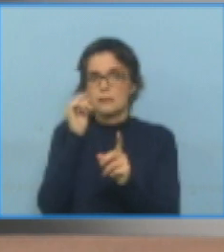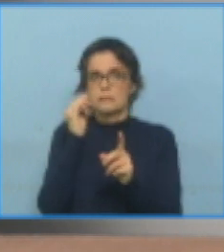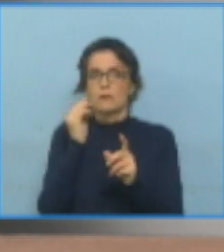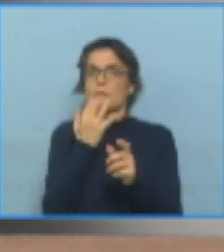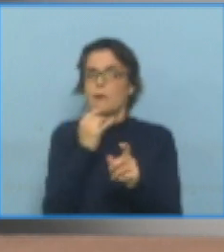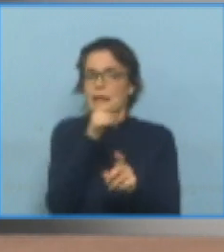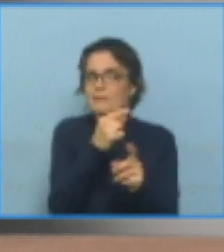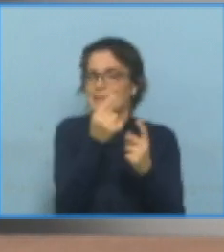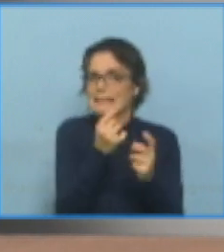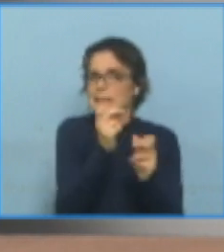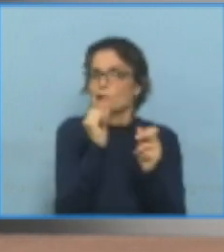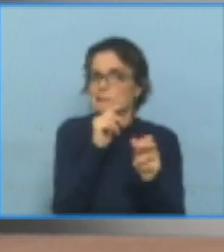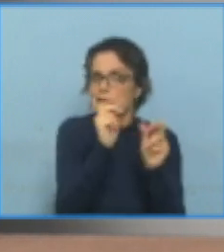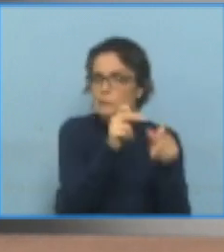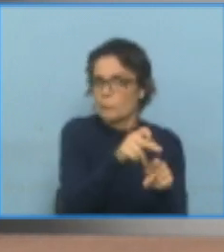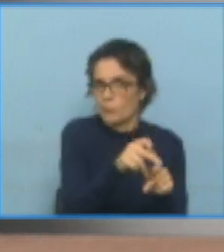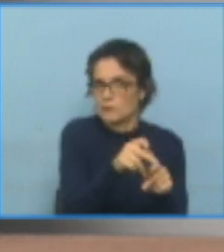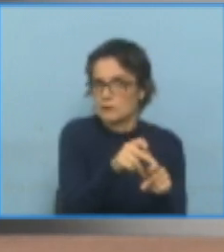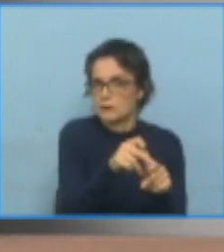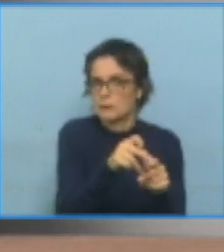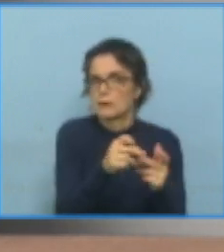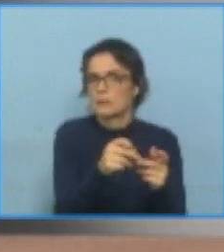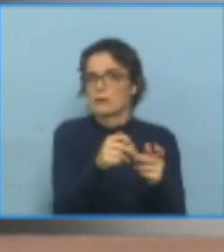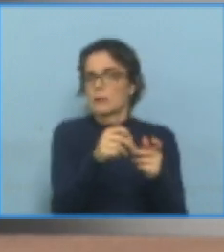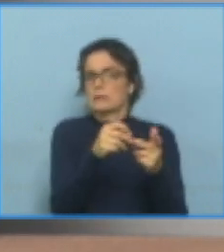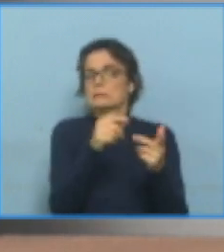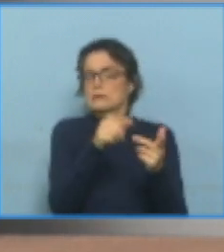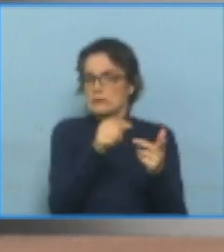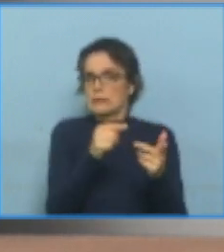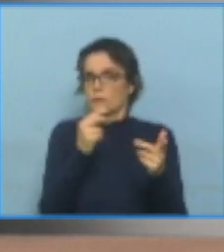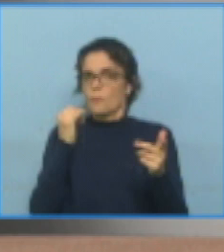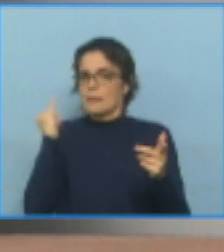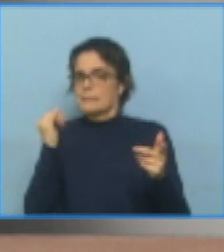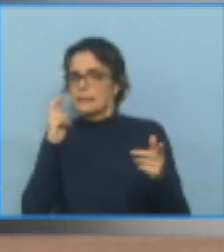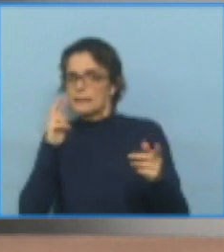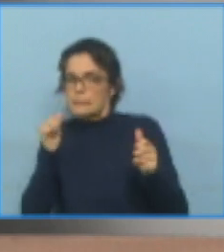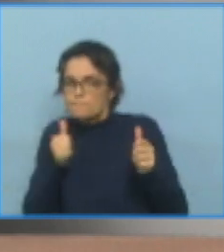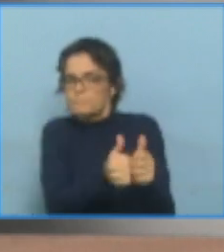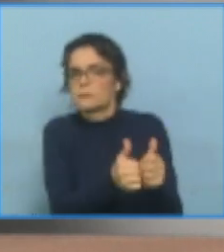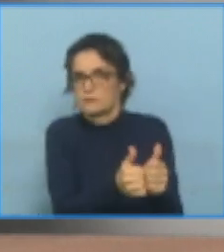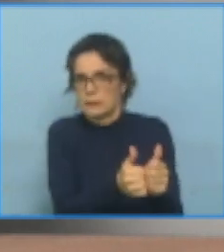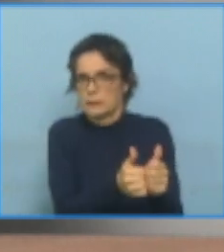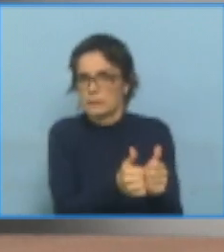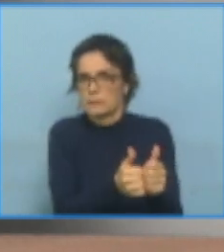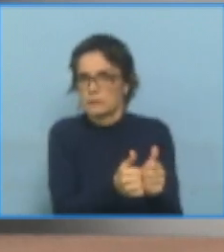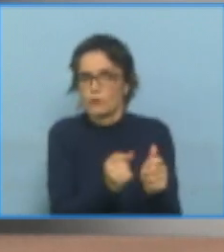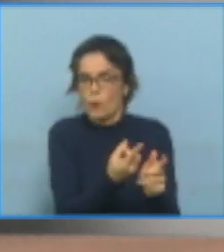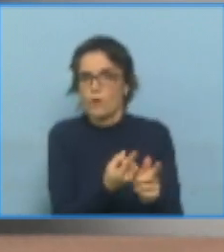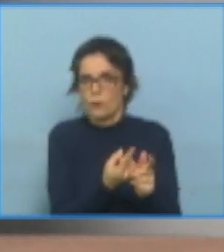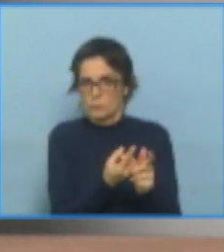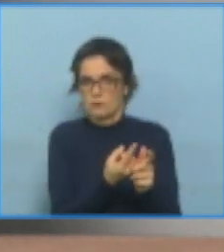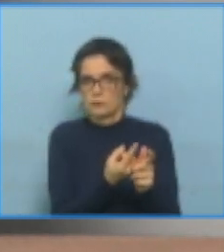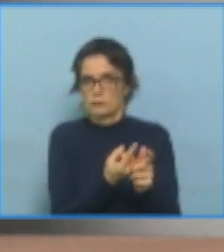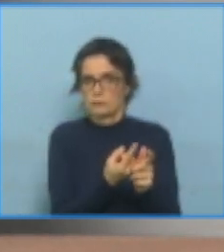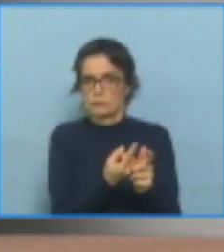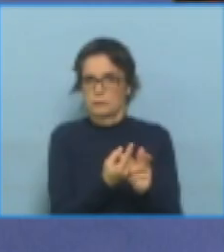para o que aconteceu, já sabia que isto ia acontecer, enfim, se as autoridades sabiam, se várias entidades sabiam, porque é que aconteceu.